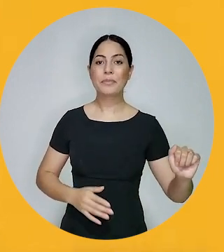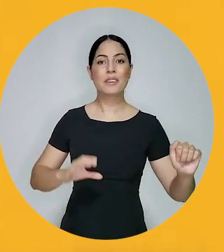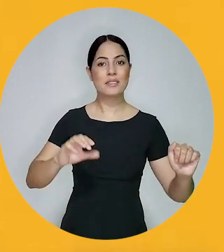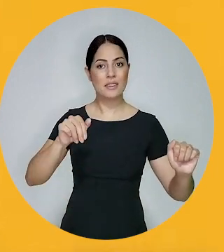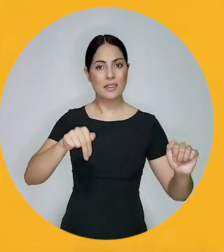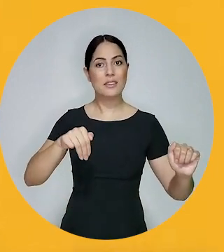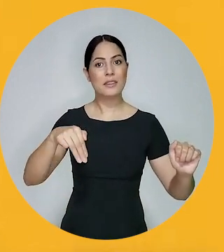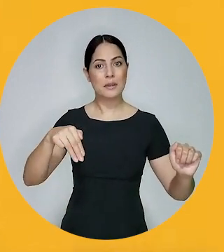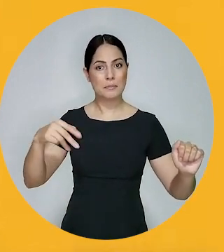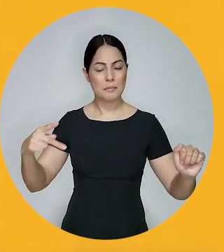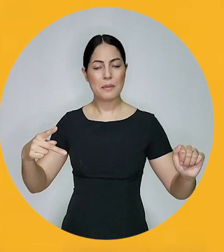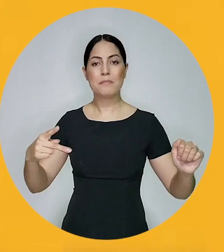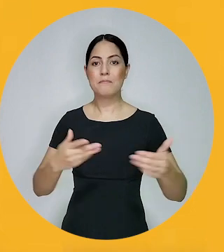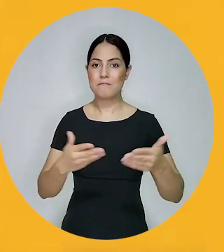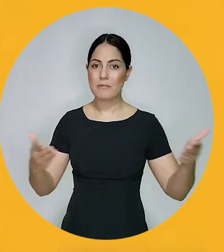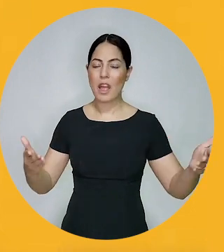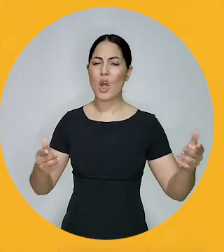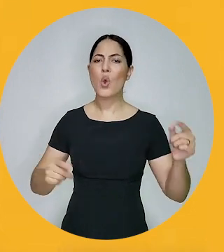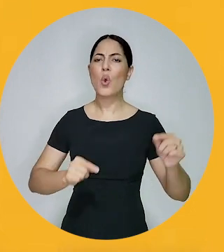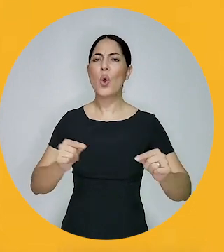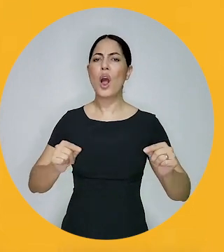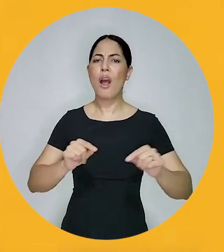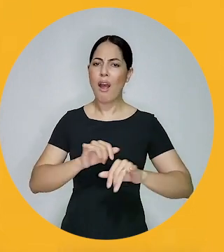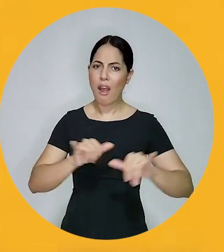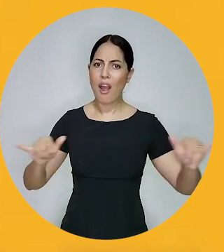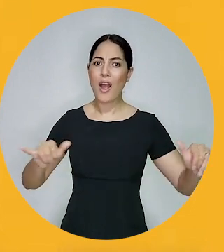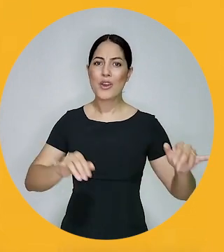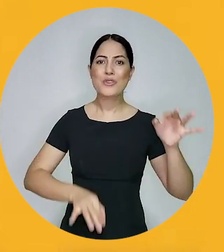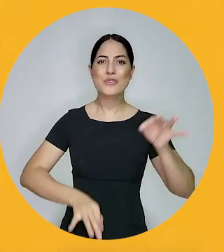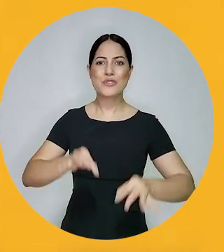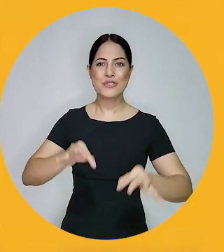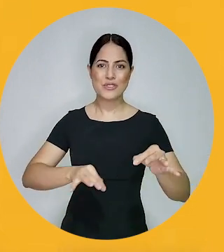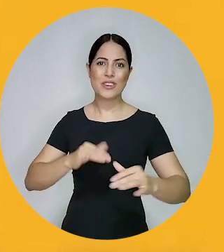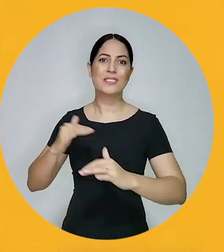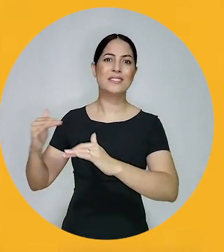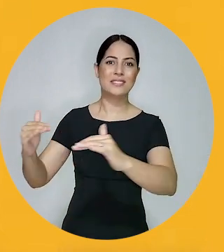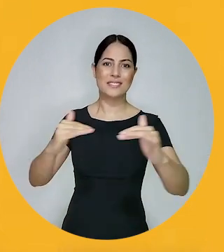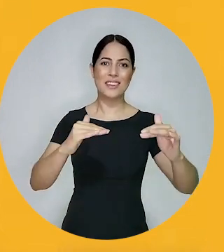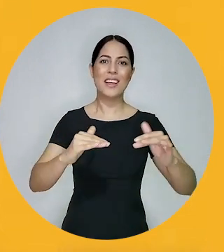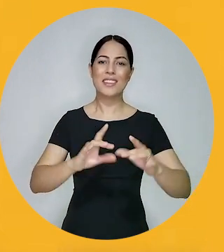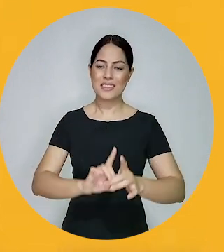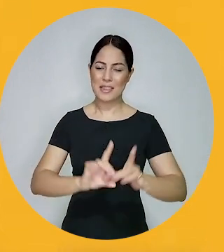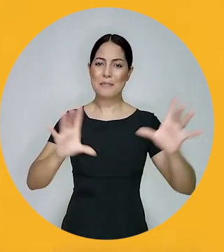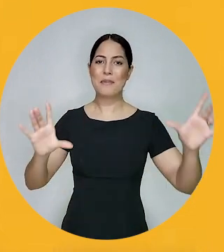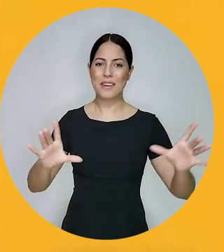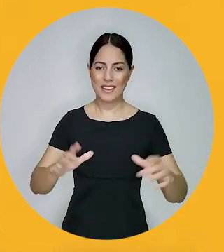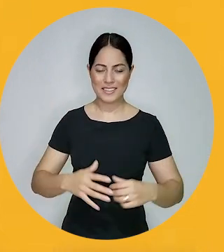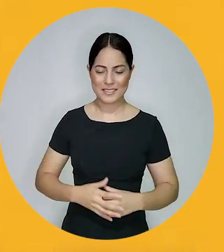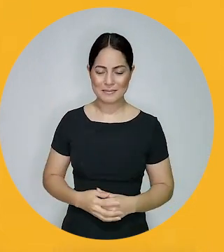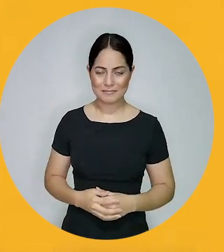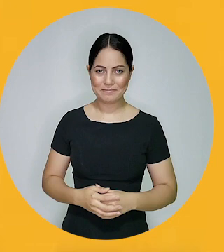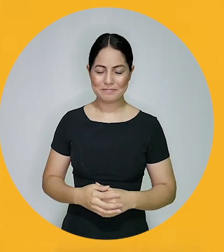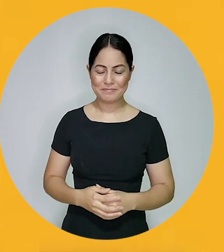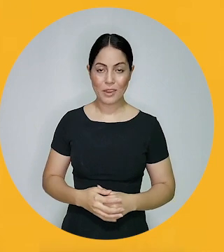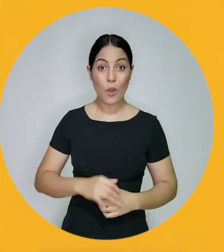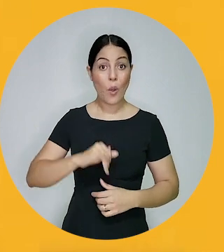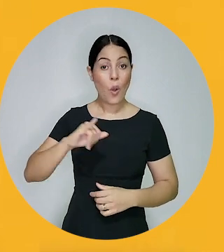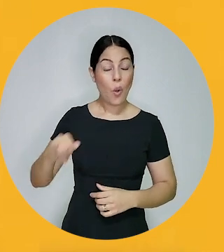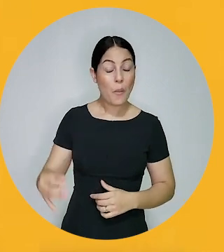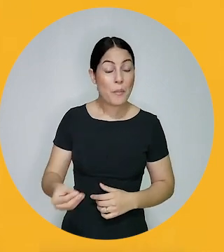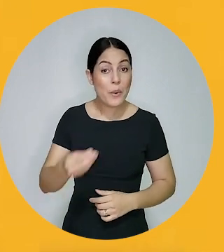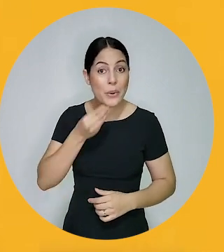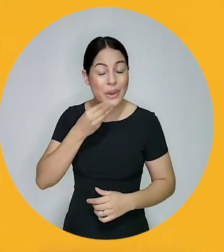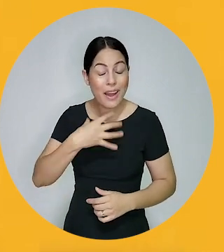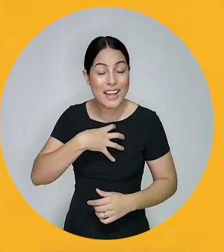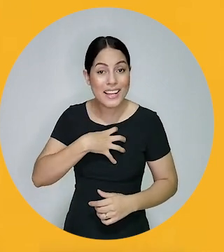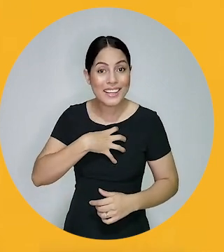né, o trabalho de todos vocês aqui e, principalmente, trazem uma sociedade mais justa e mais democrática. Para